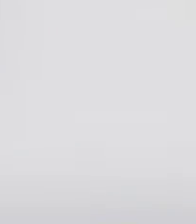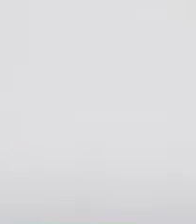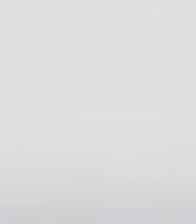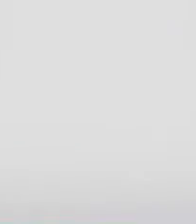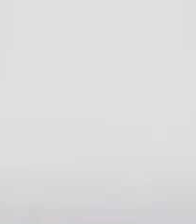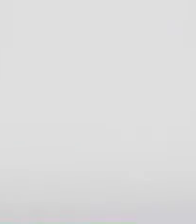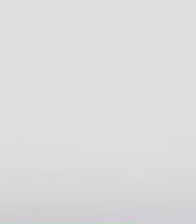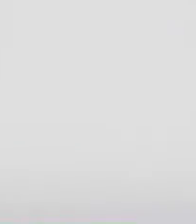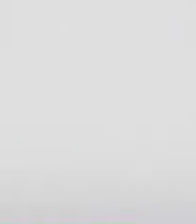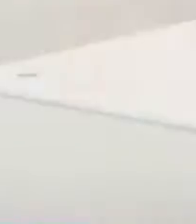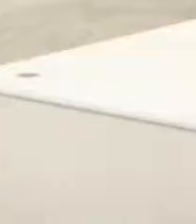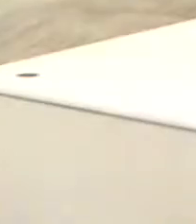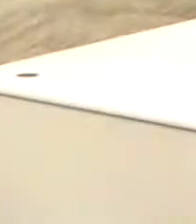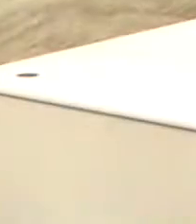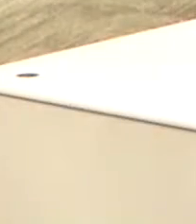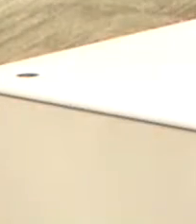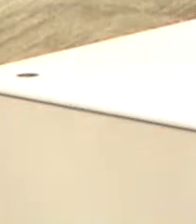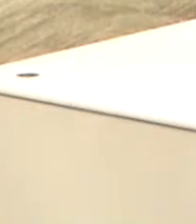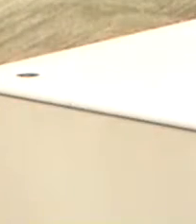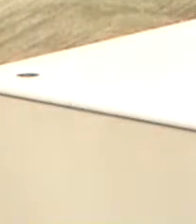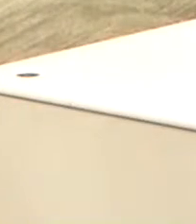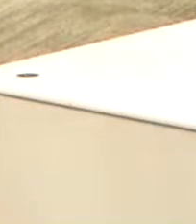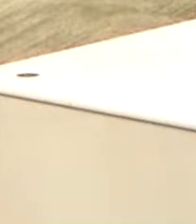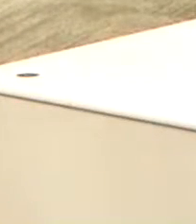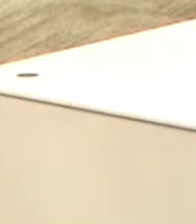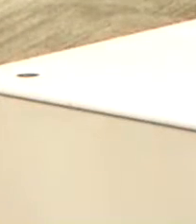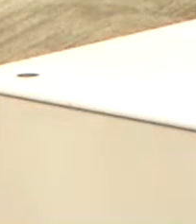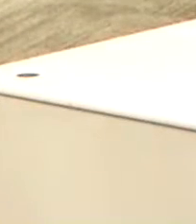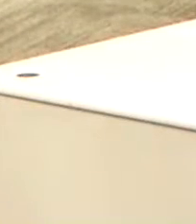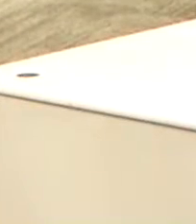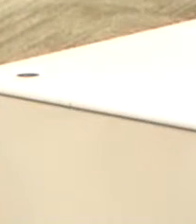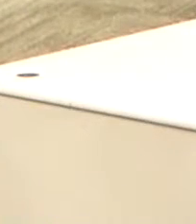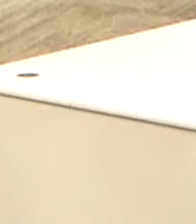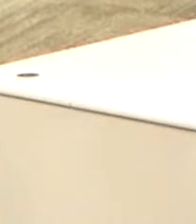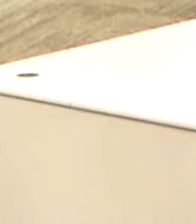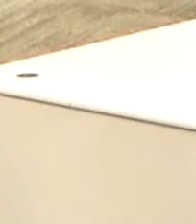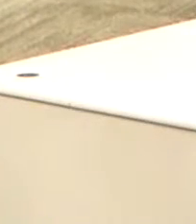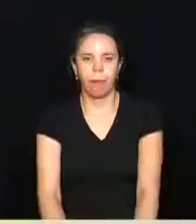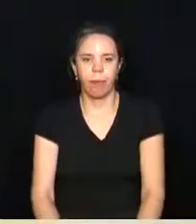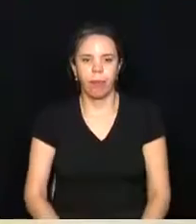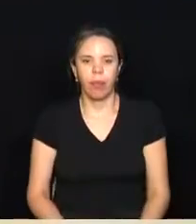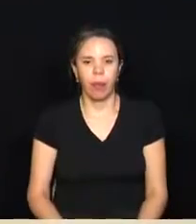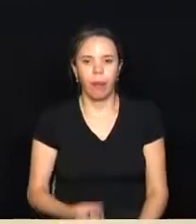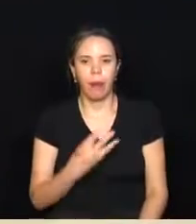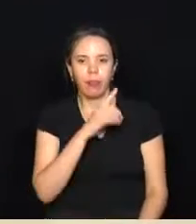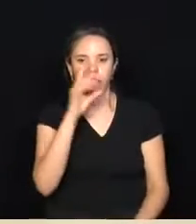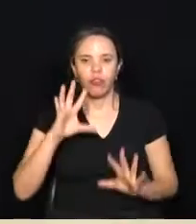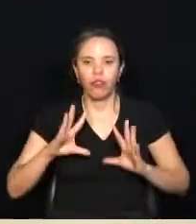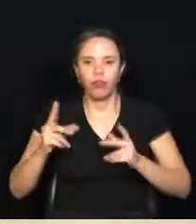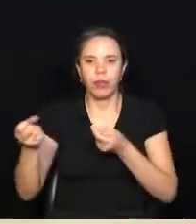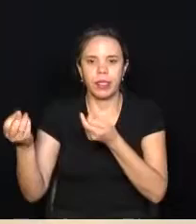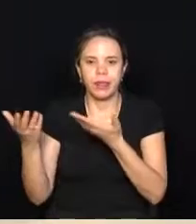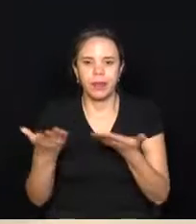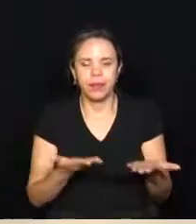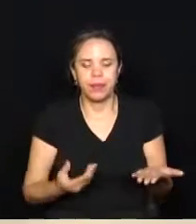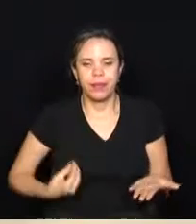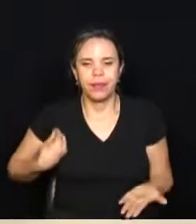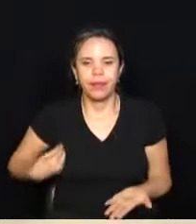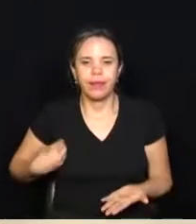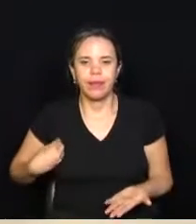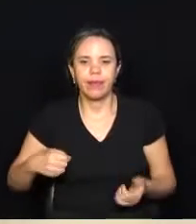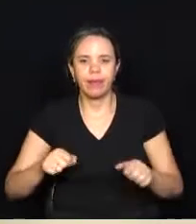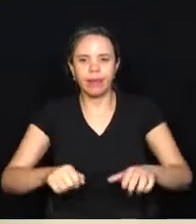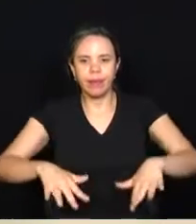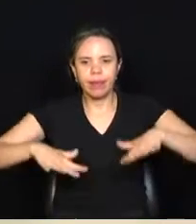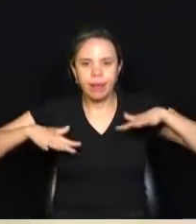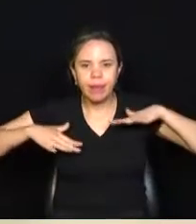TV Câmara, Campinas. Olá, bom dia, sejam todos bem-vindos, bem-vindas. Nós estamos ao vivo aqui no